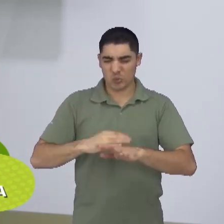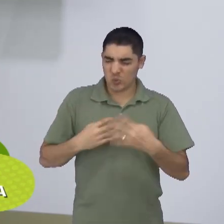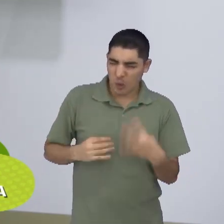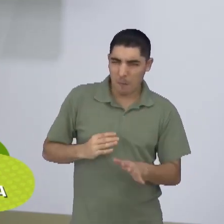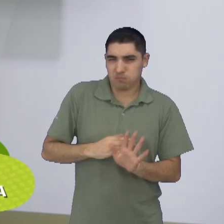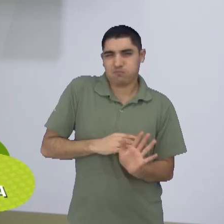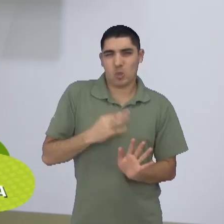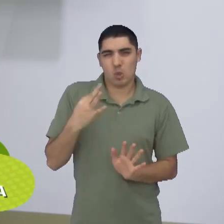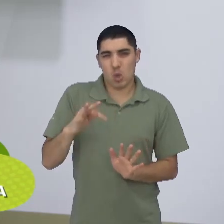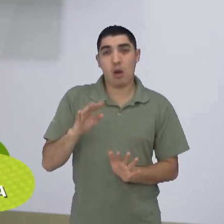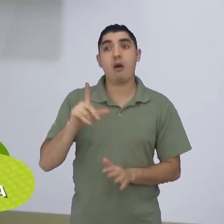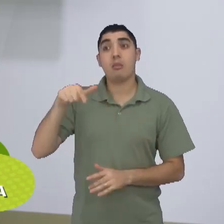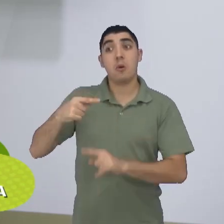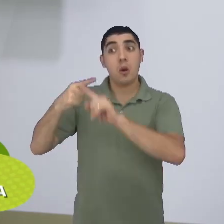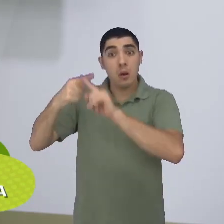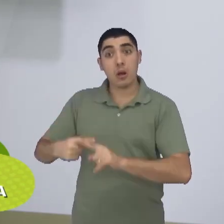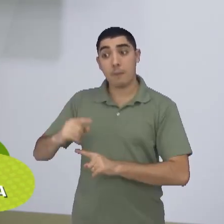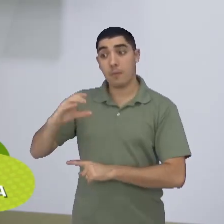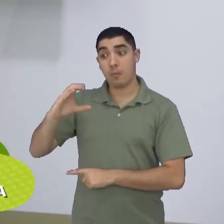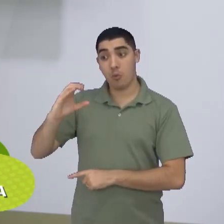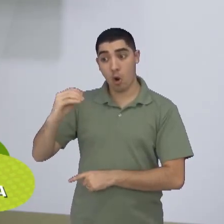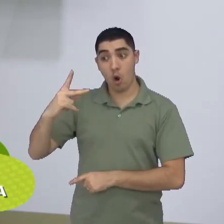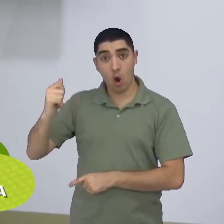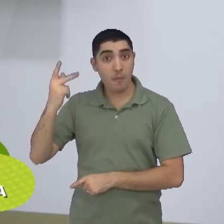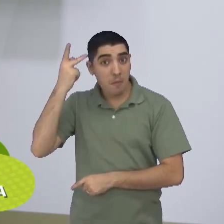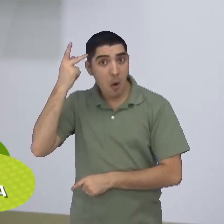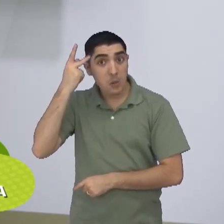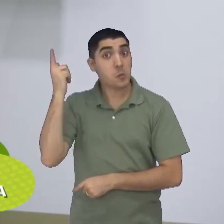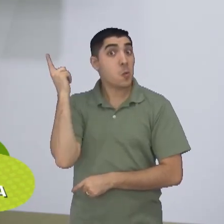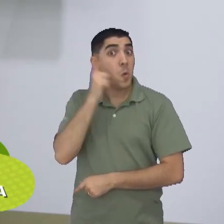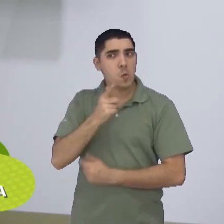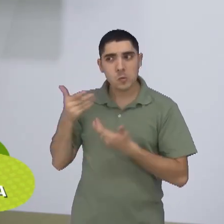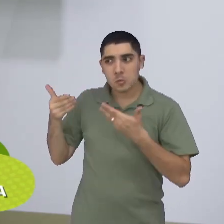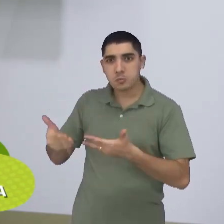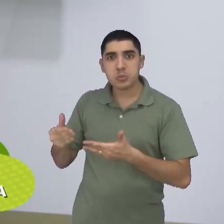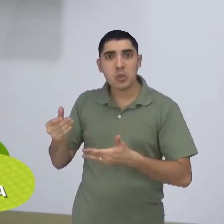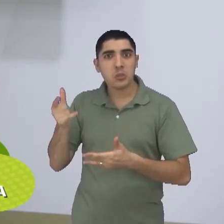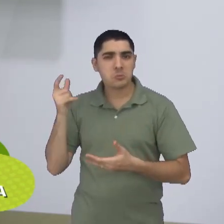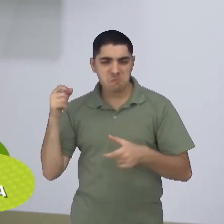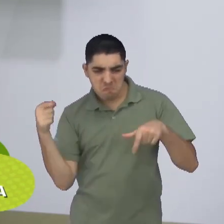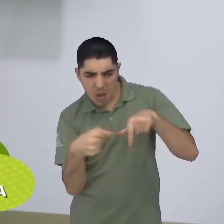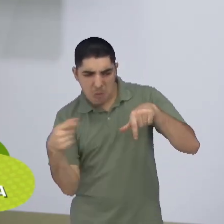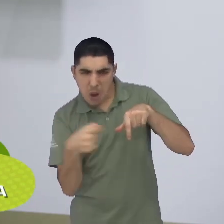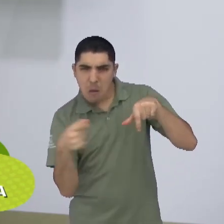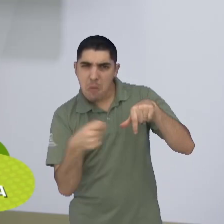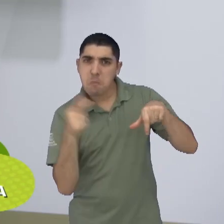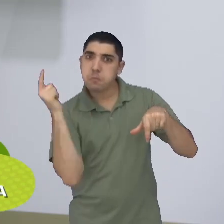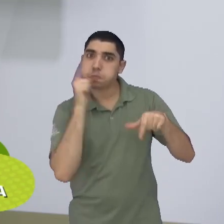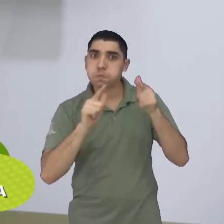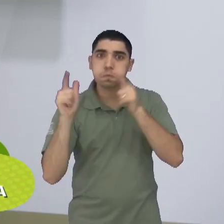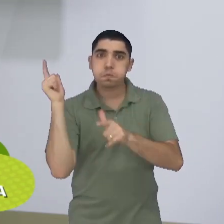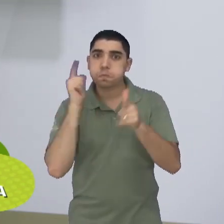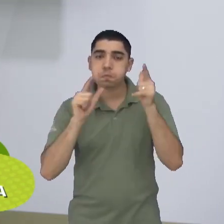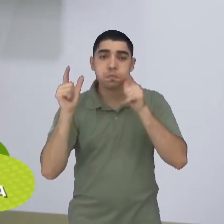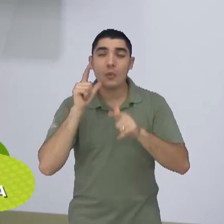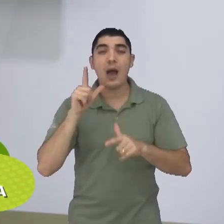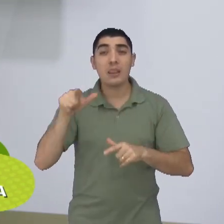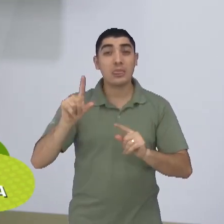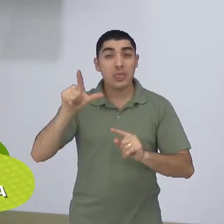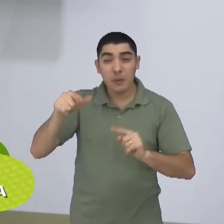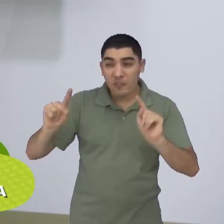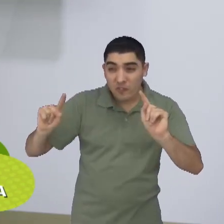por cima, na final fez os 2 gols lá que quase conseguiram fazer com que o São José saísse campeão da Copa Paulista. Então, um